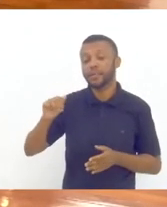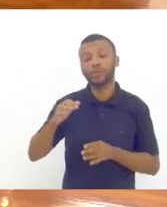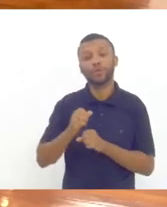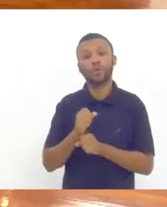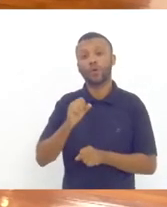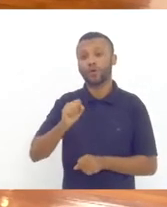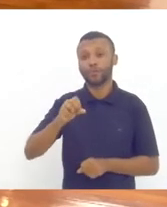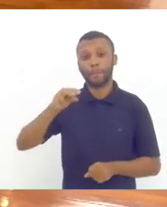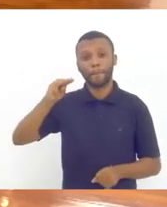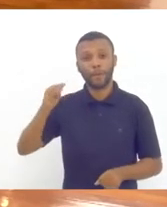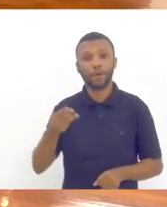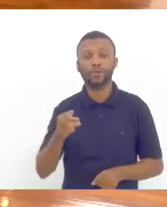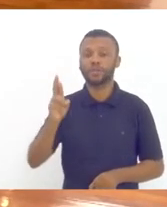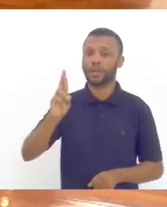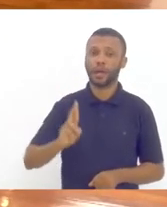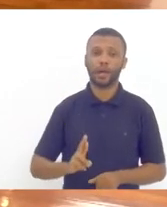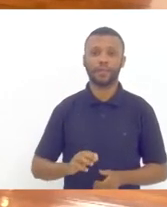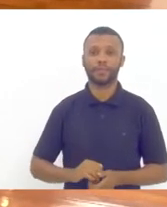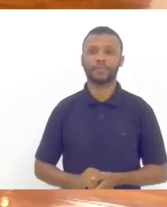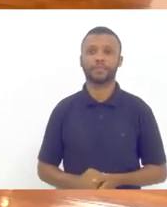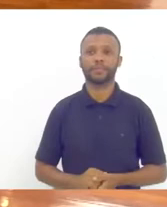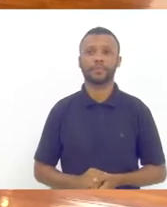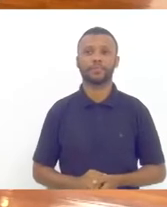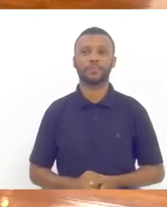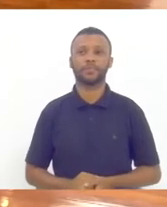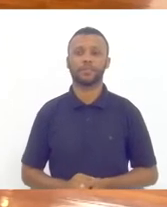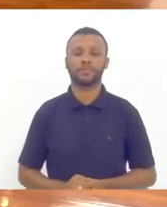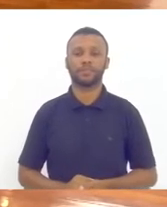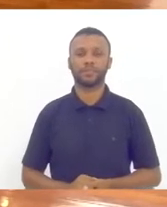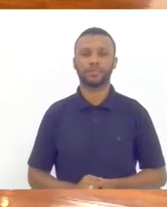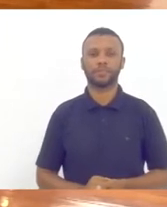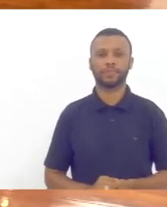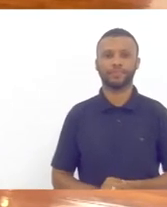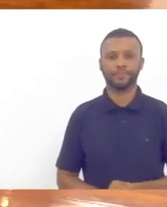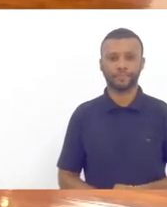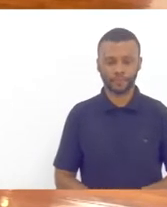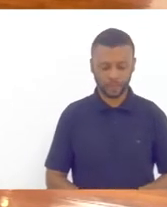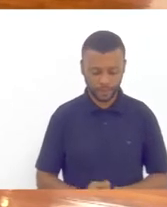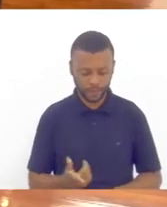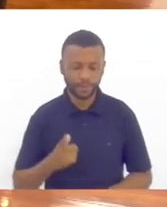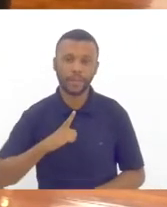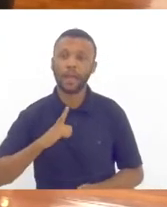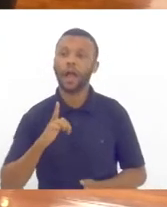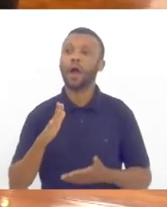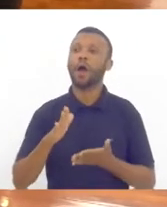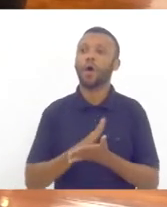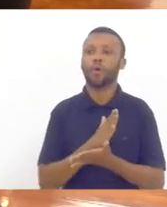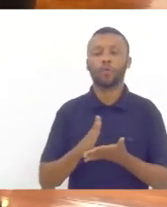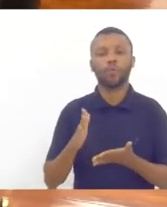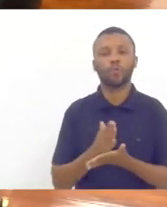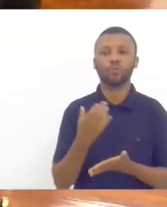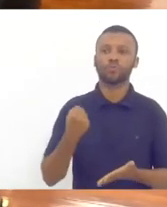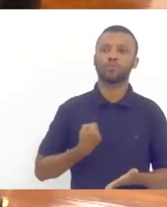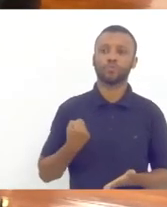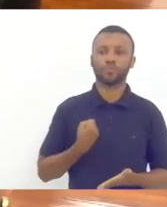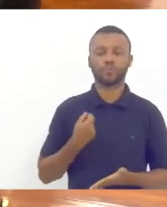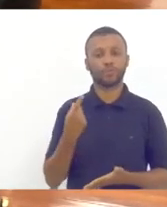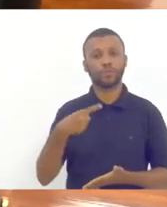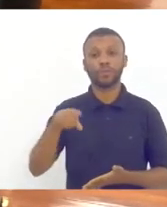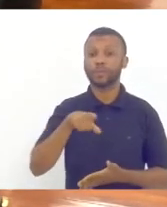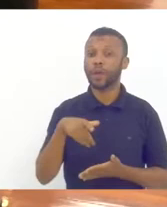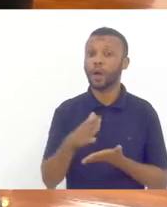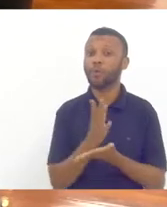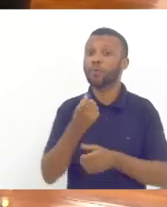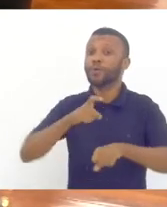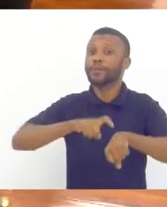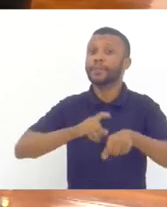reais. Então, deve haver algum número de vocês simulado para alguma unidade de tempo, que eu não sei